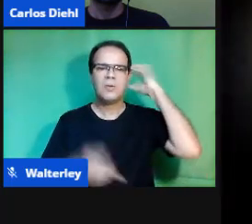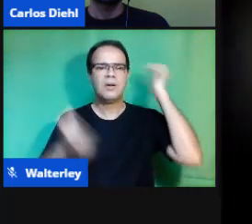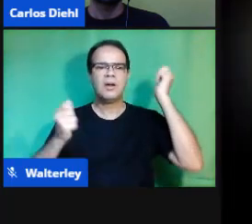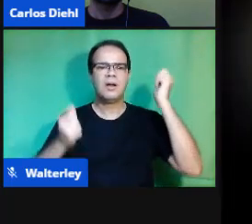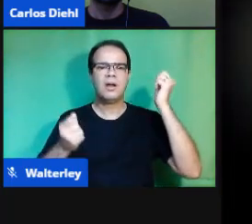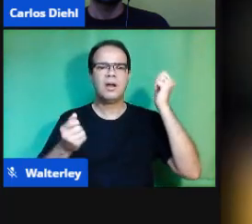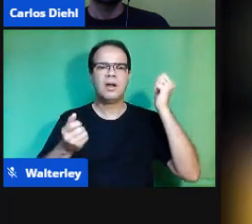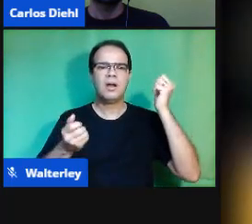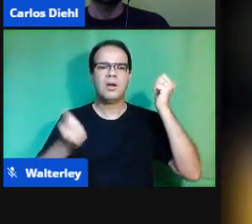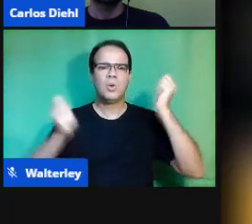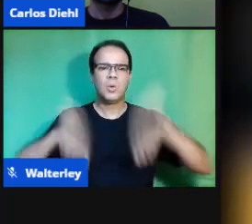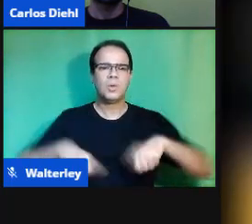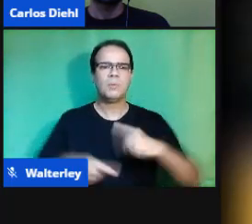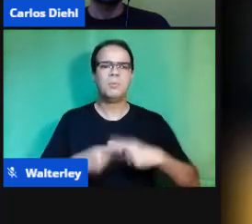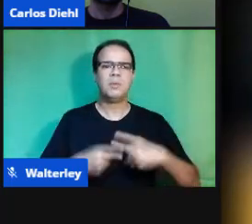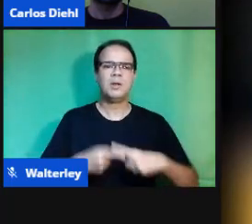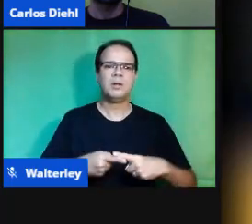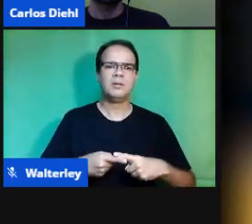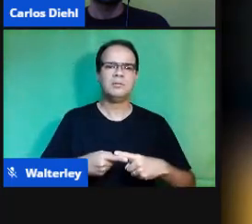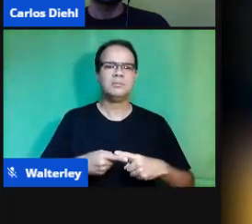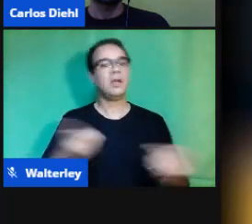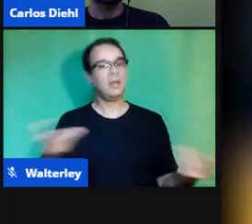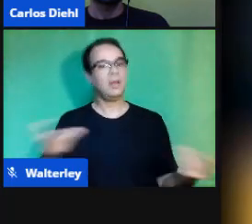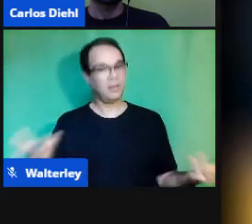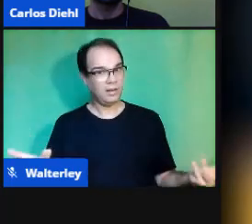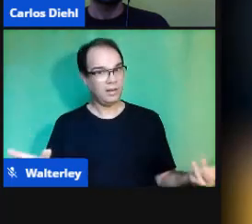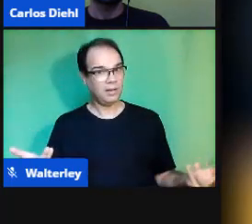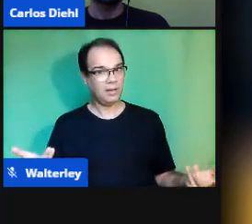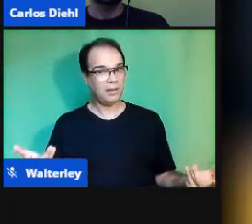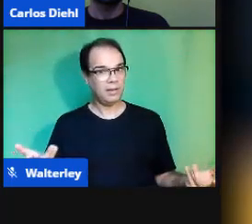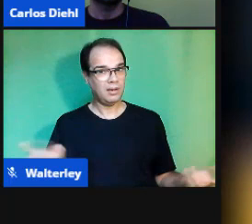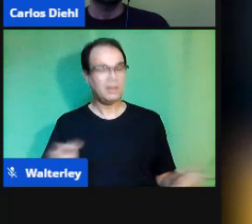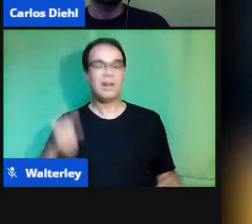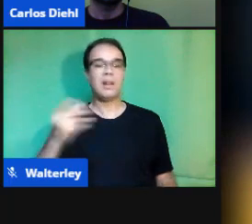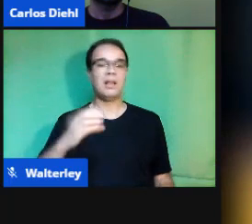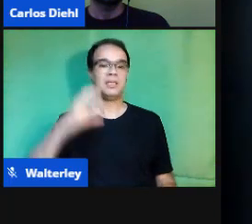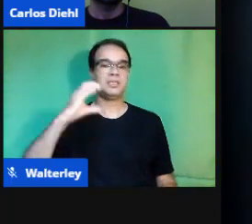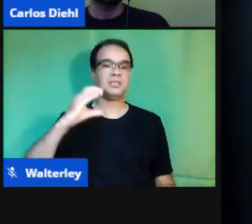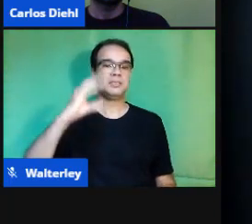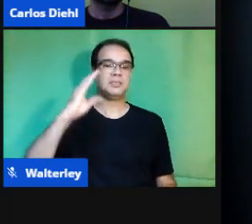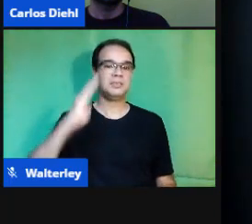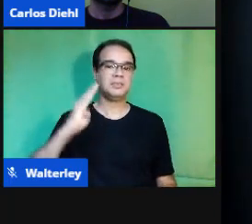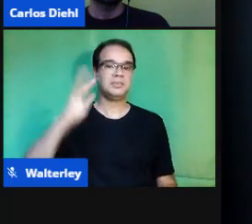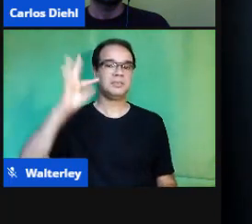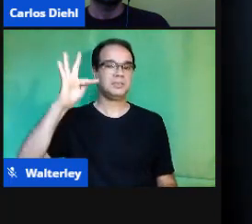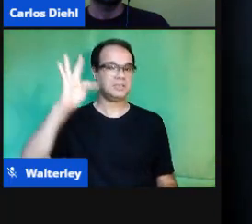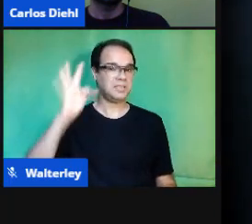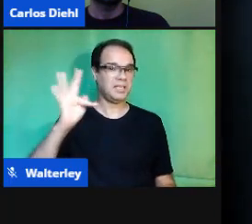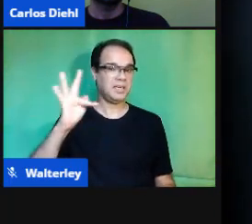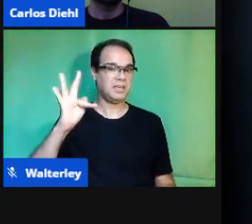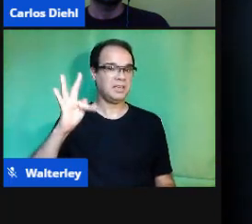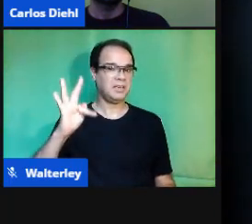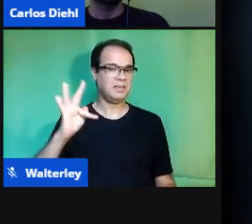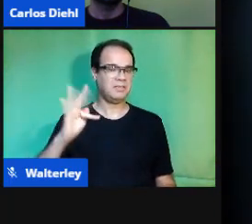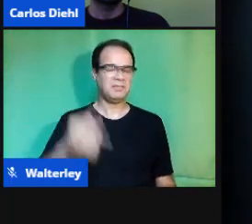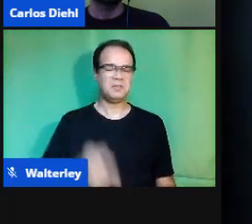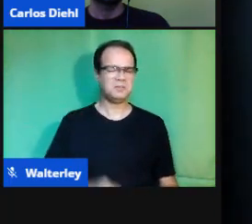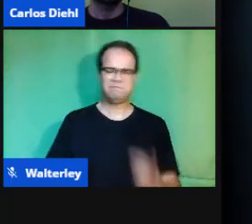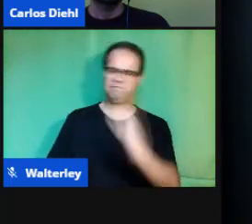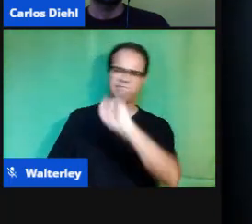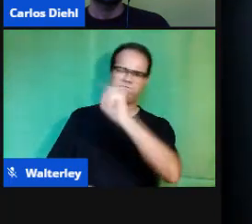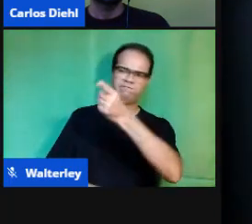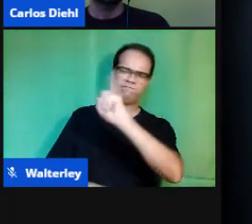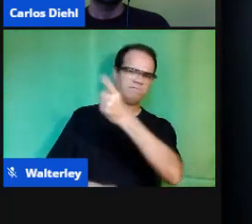a bancada do Mato Grosso do Sul se assinou, quem sabe aí a CBF não esteja pagando uma fatura para o governo do estado do Mato Grosso